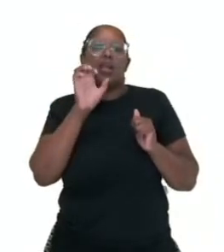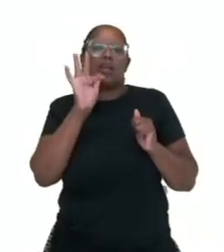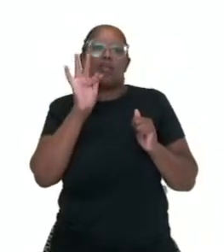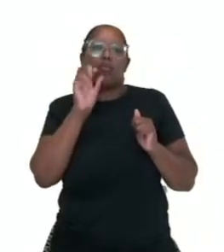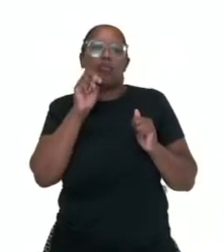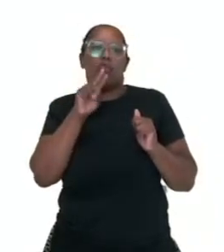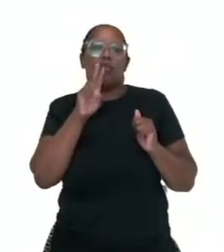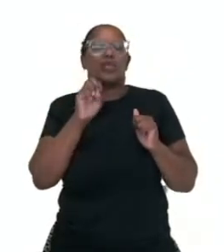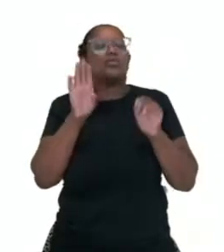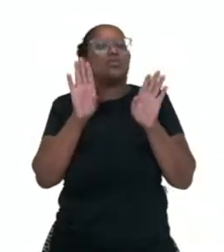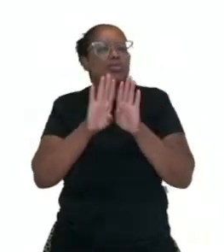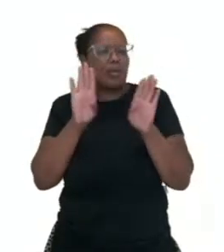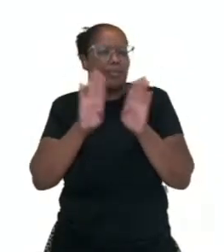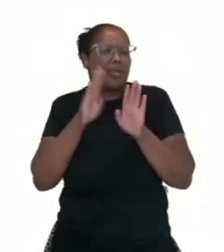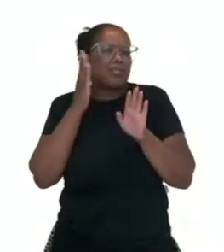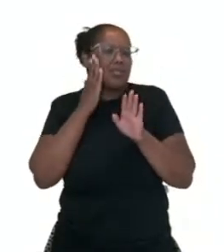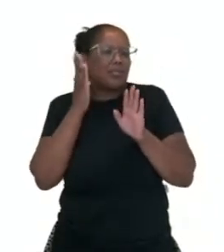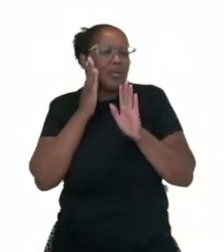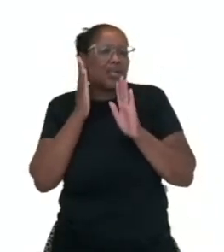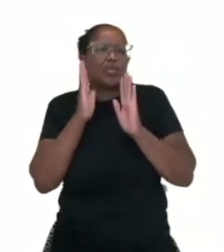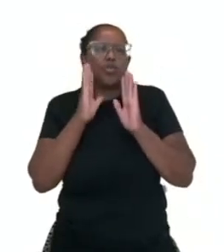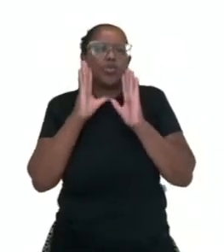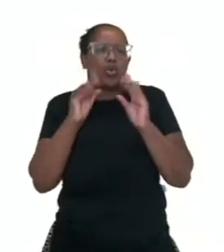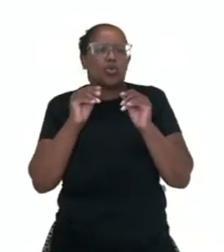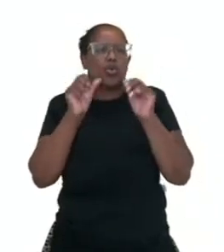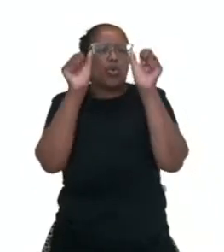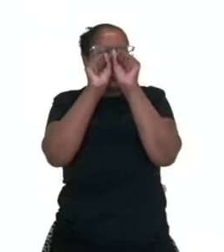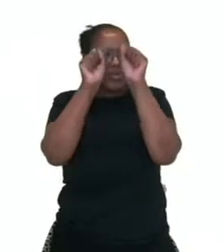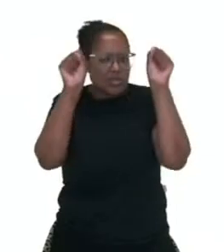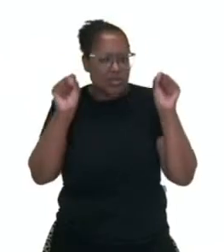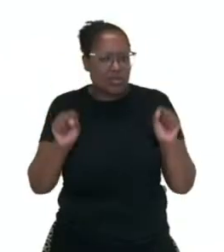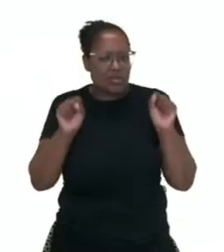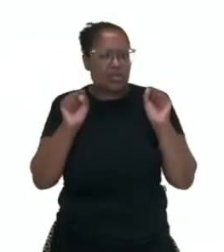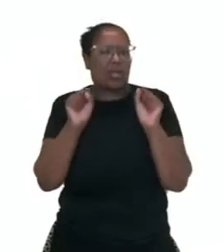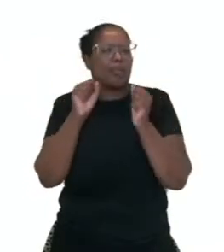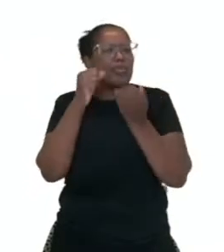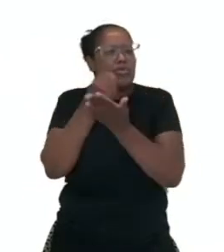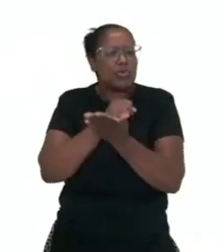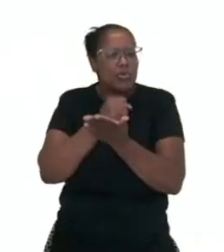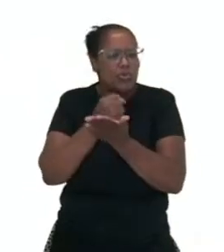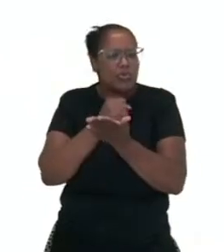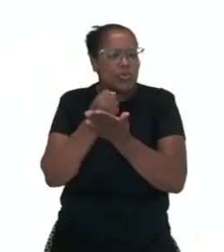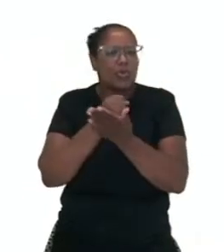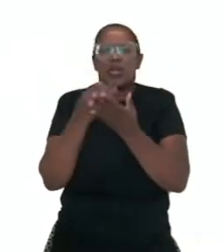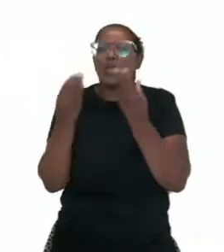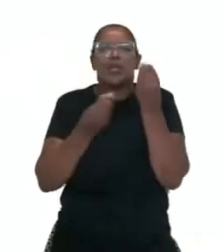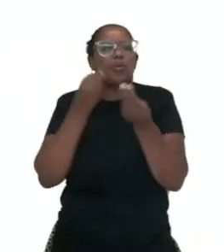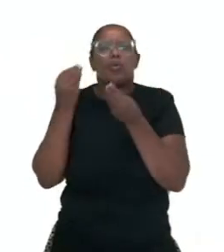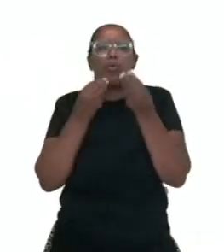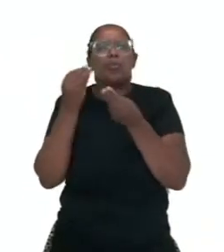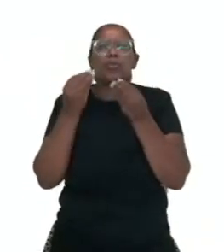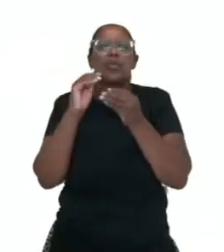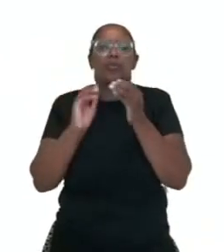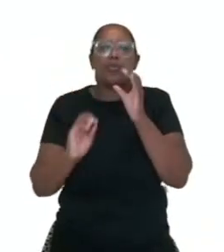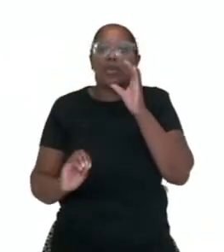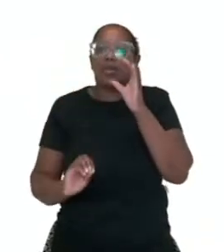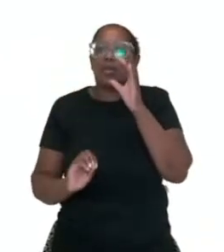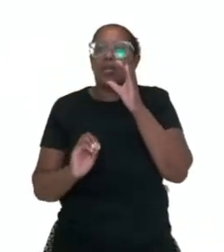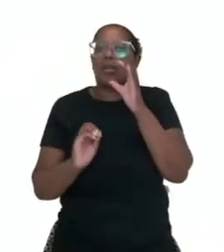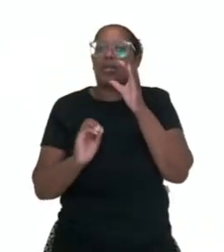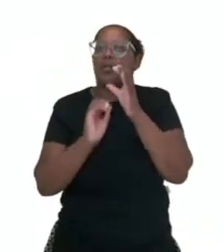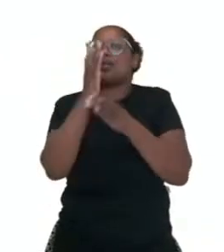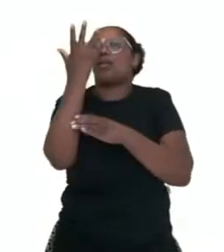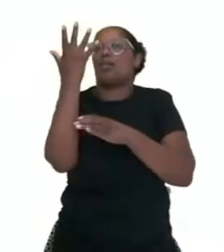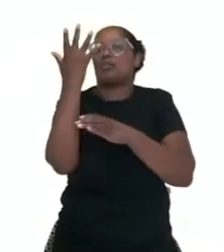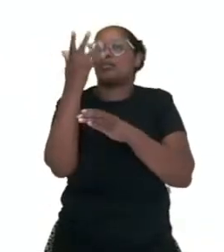identificar as características, os sistemas operacionais e como se deu a popularização